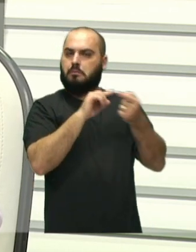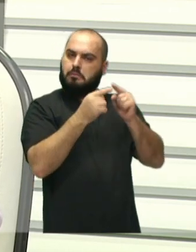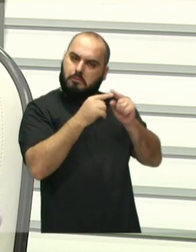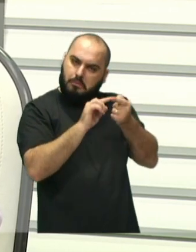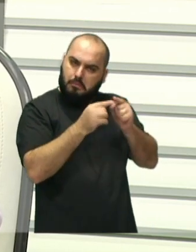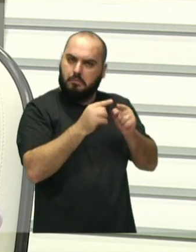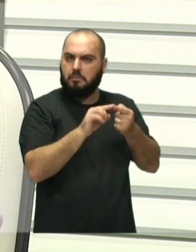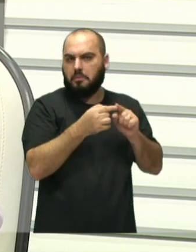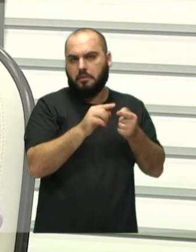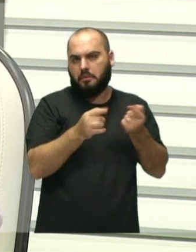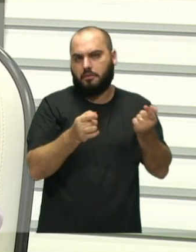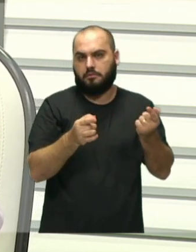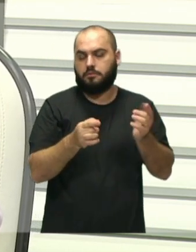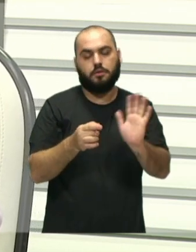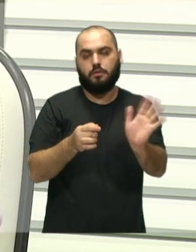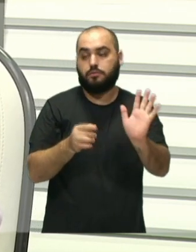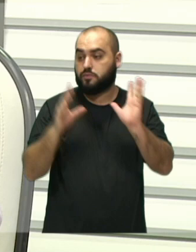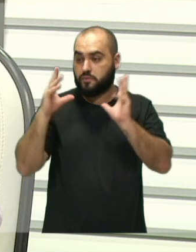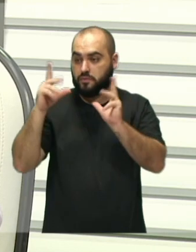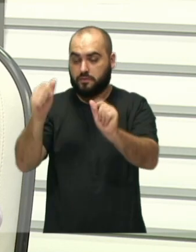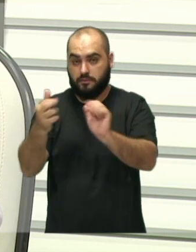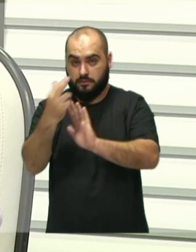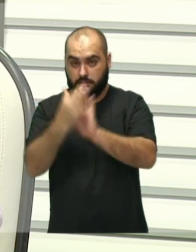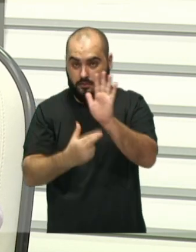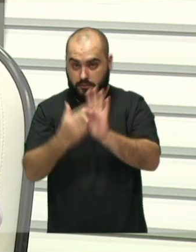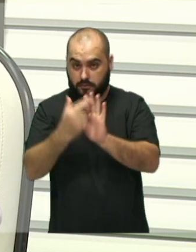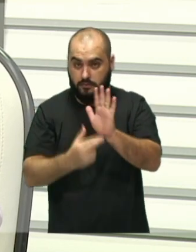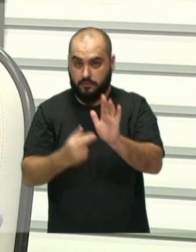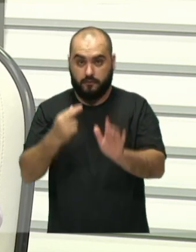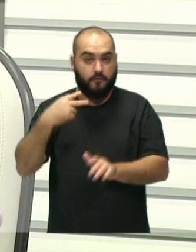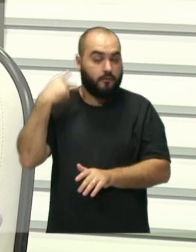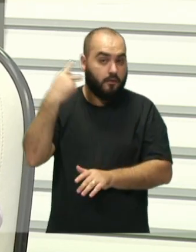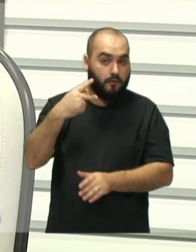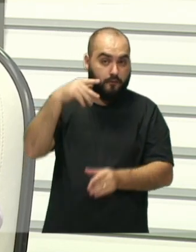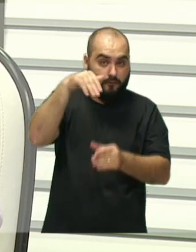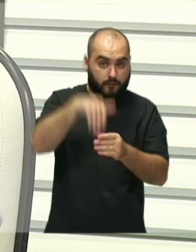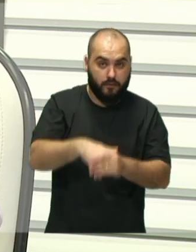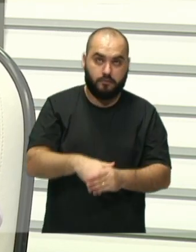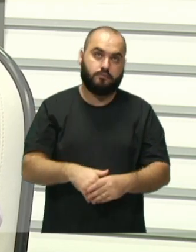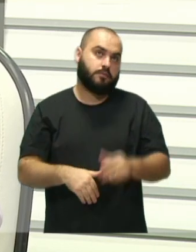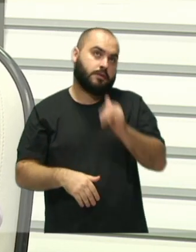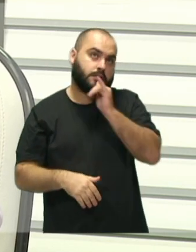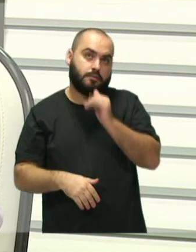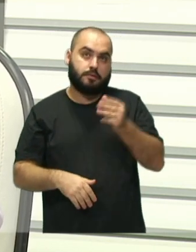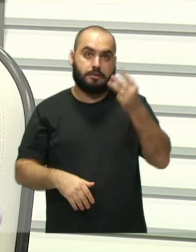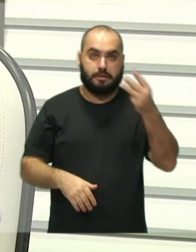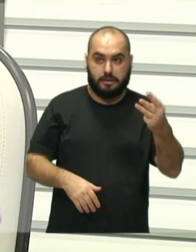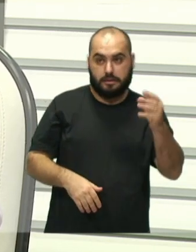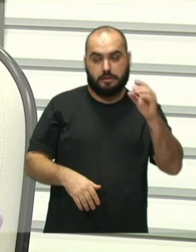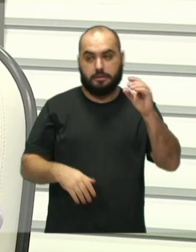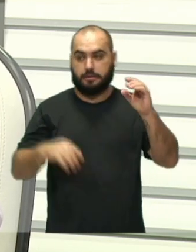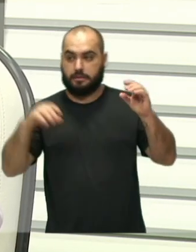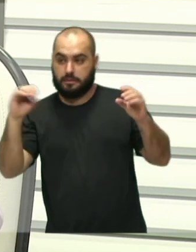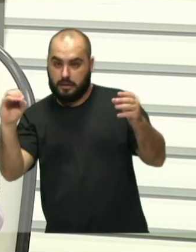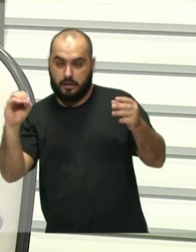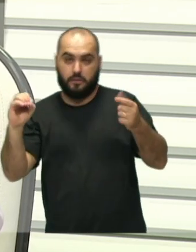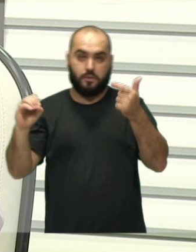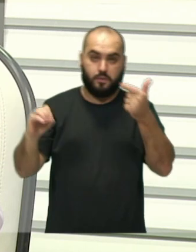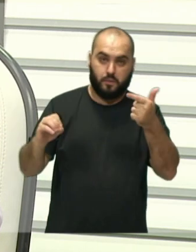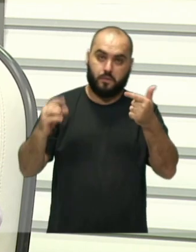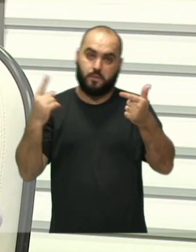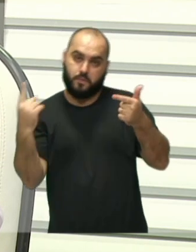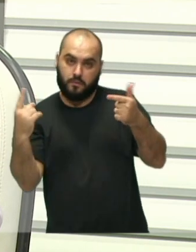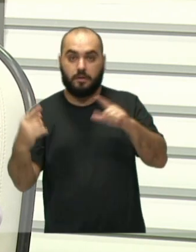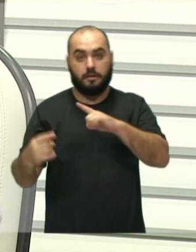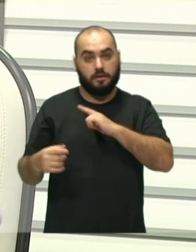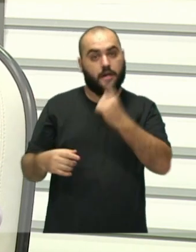todos os pareceres da comissão eles são votados pelos vereadores é pode ficar três a zero dois é um é a presa a